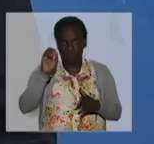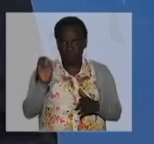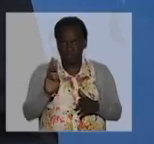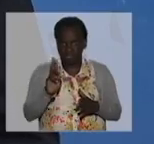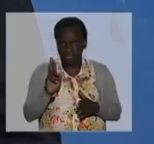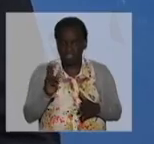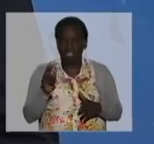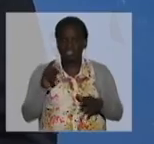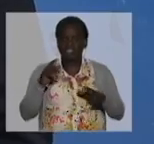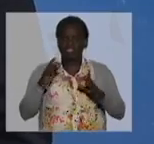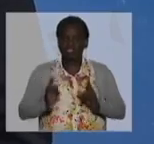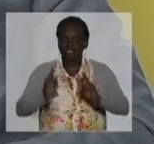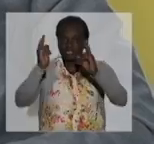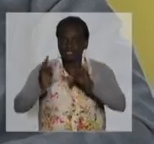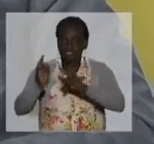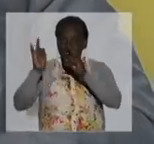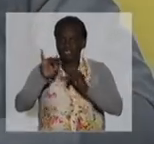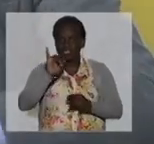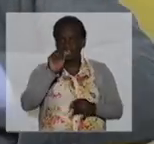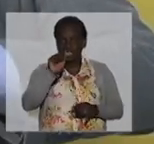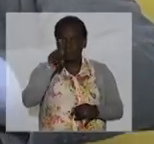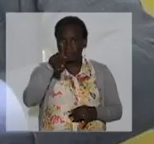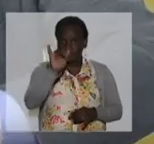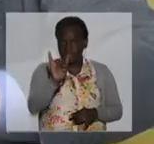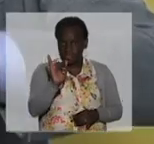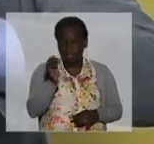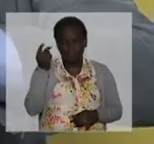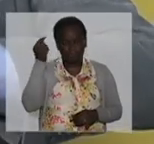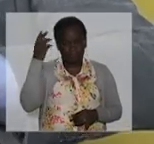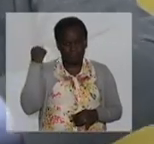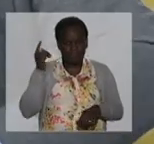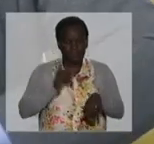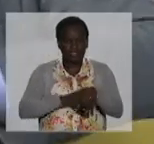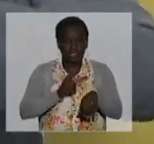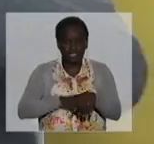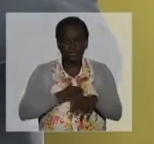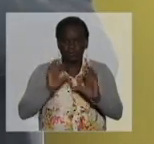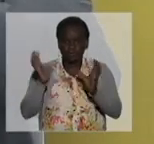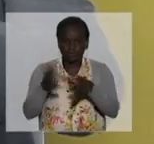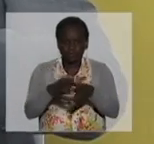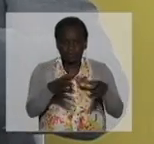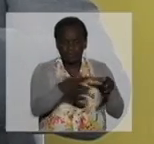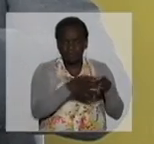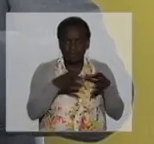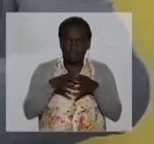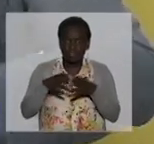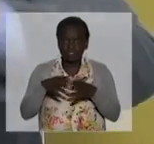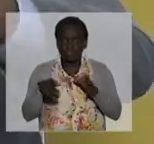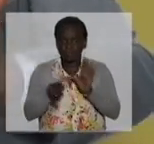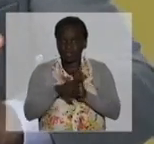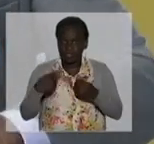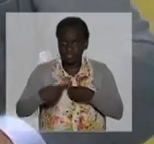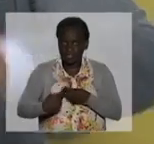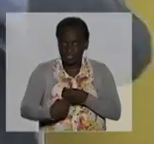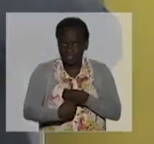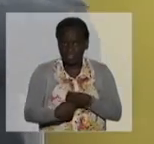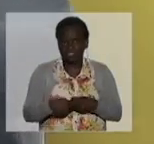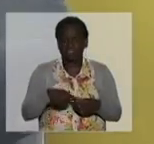Realengo, no conjunto do IAPI, numa época em que os clubes de